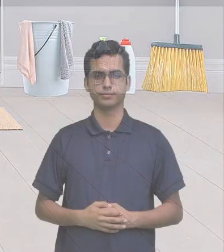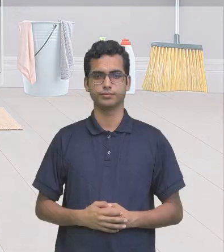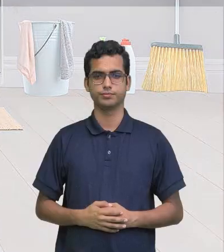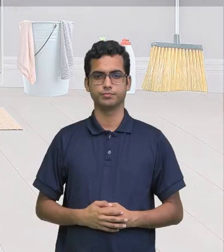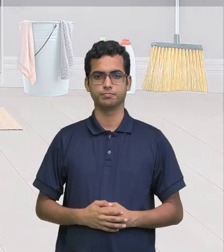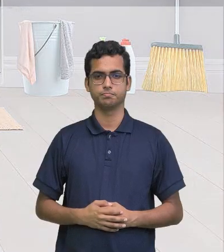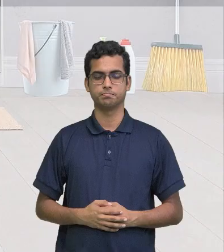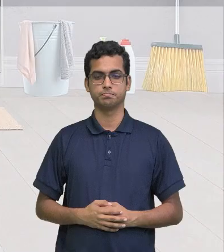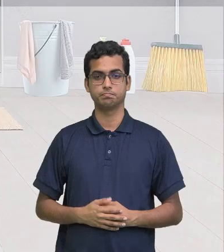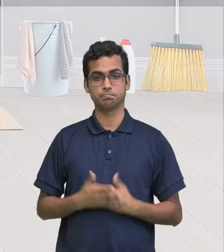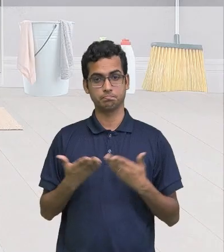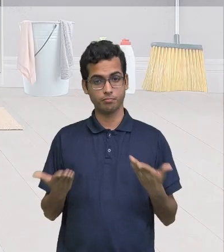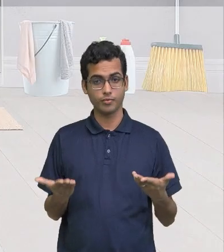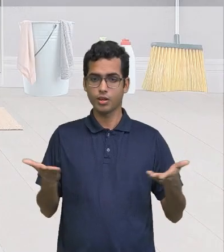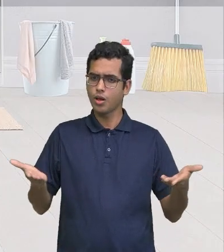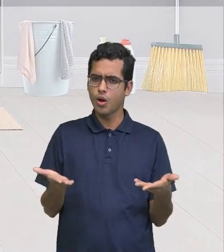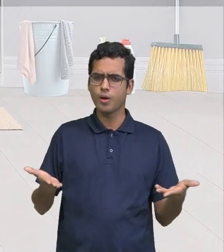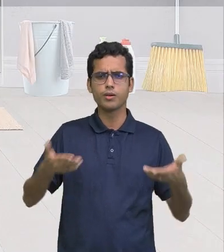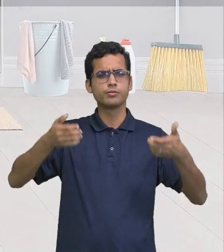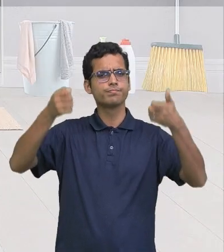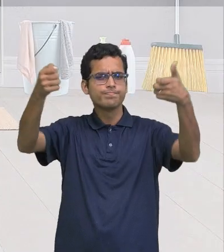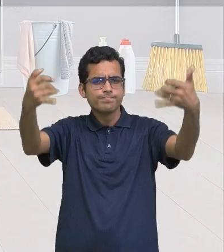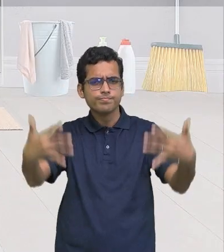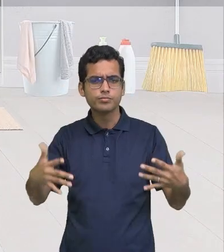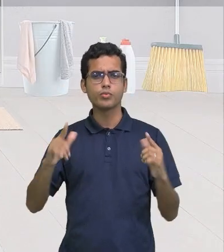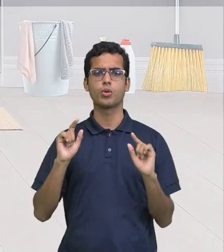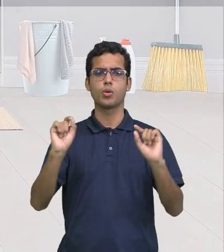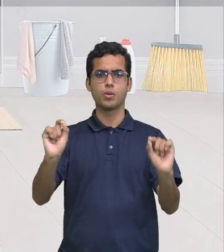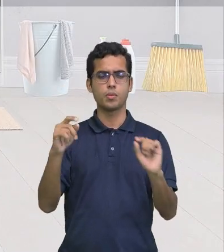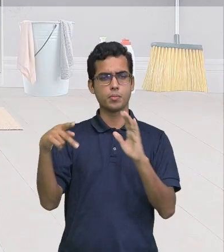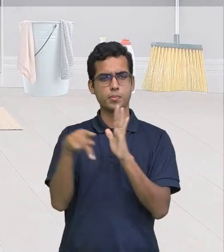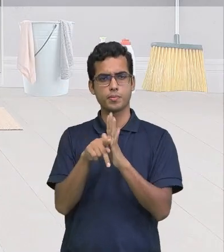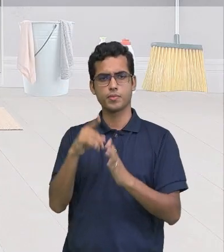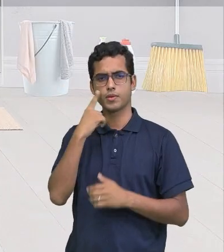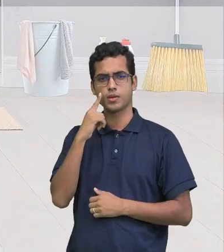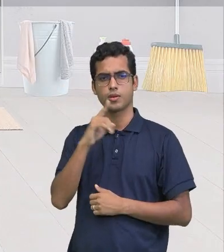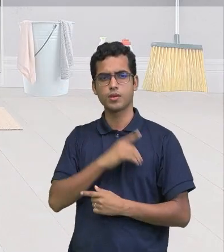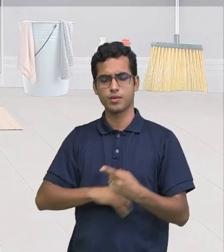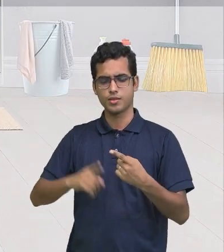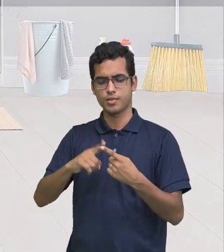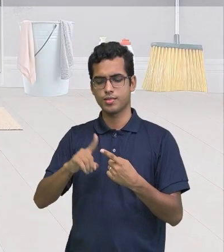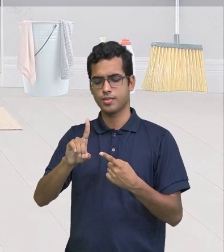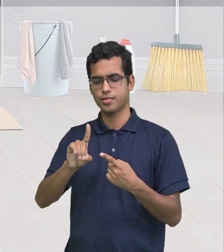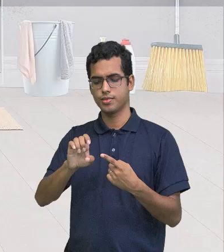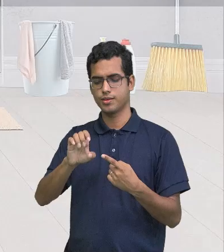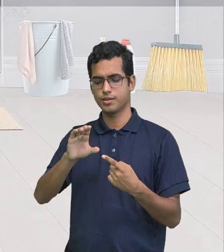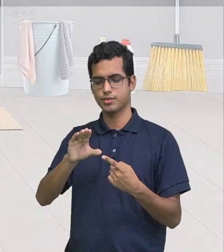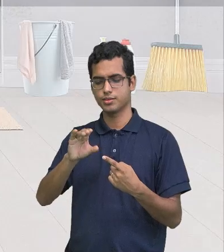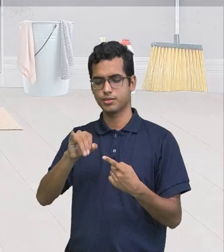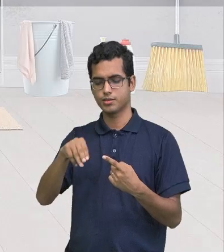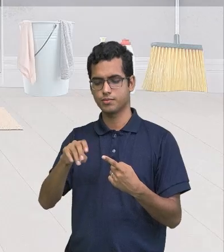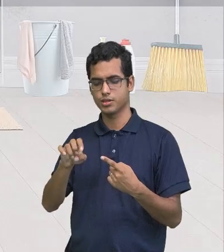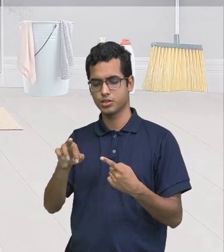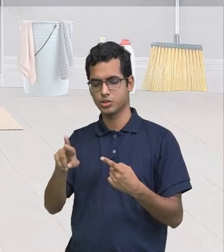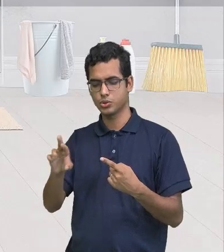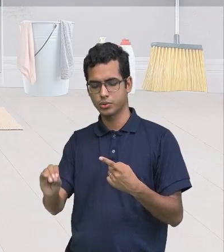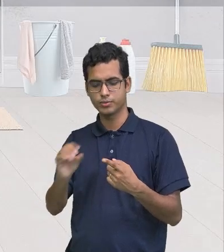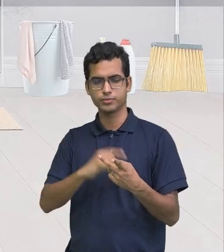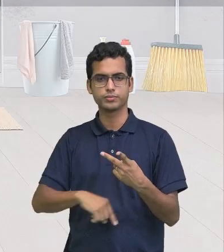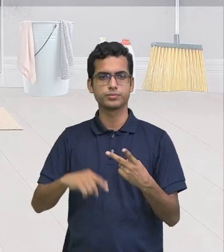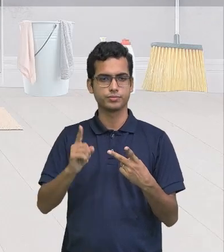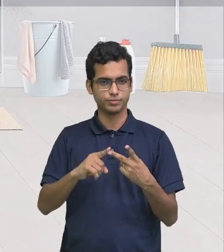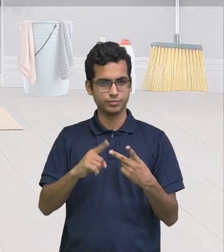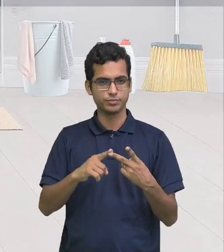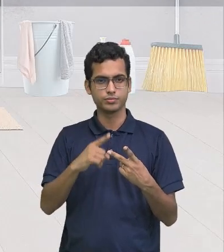Começamos então a nossa conversa aí sobre litro, decímetro, tudo mais, aqui nessa área de serviço, né? Já que nós vamos estar conversando sobre